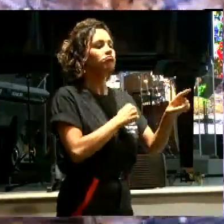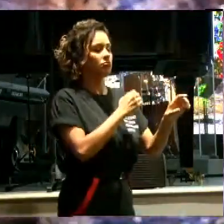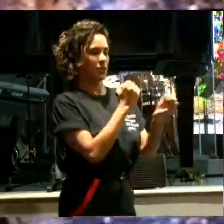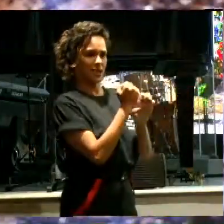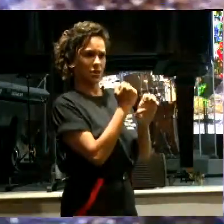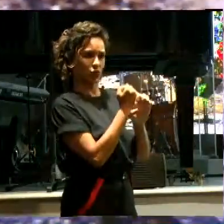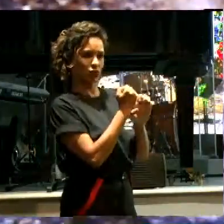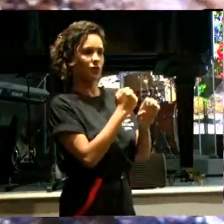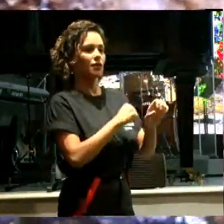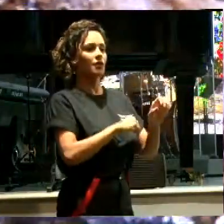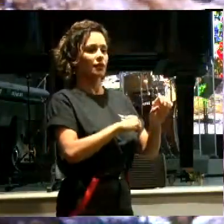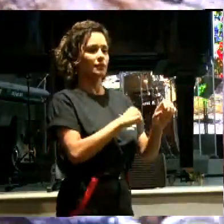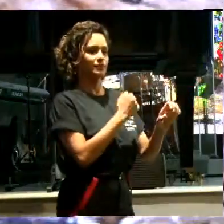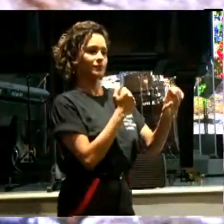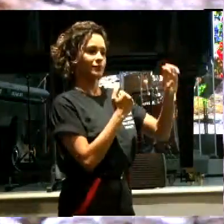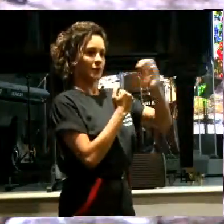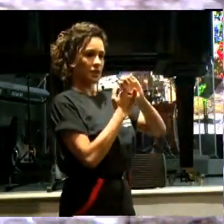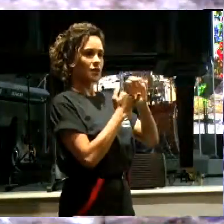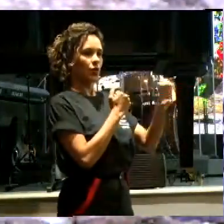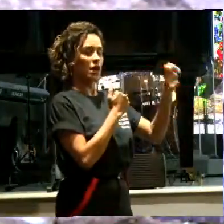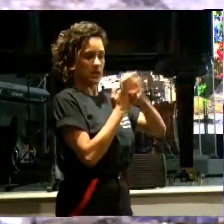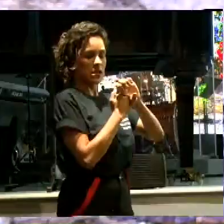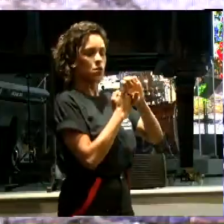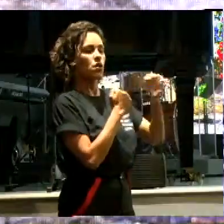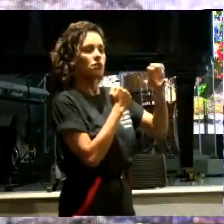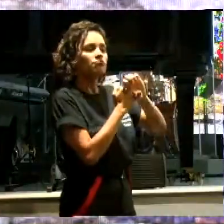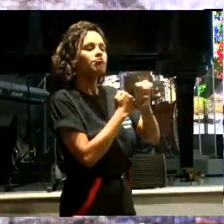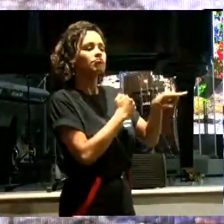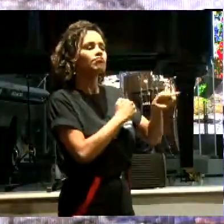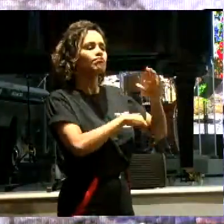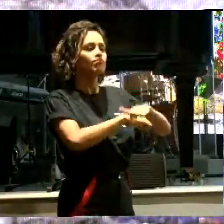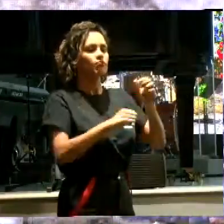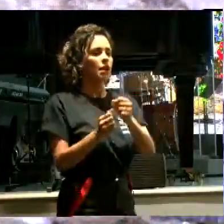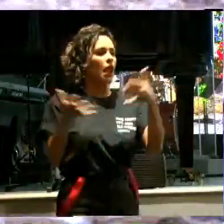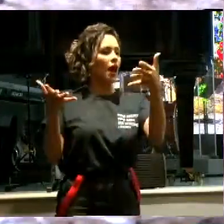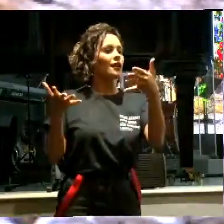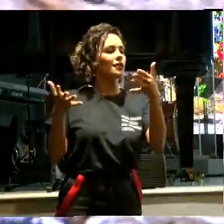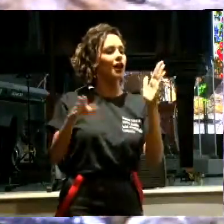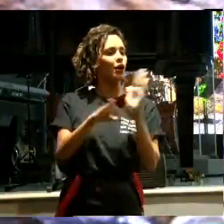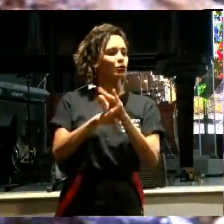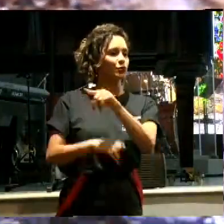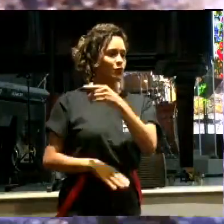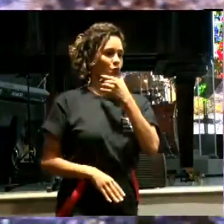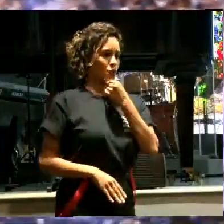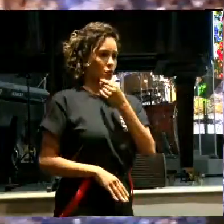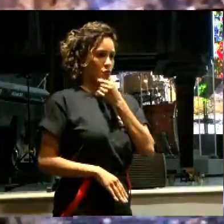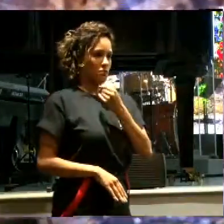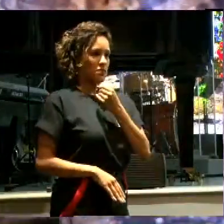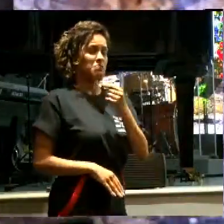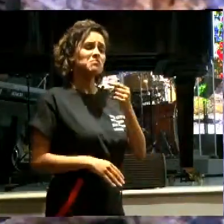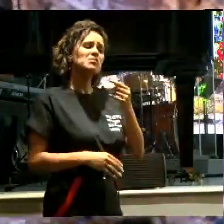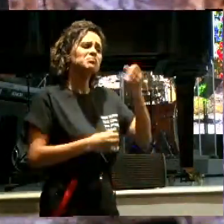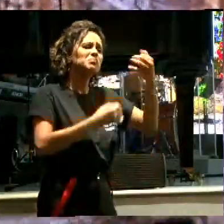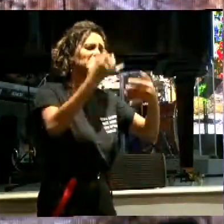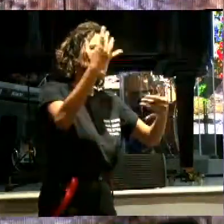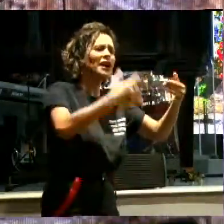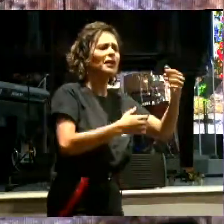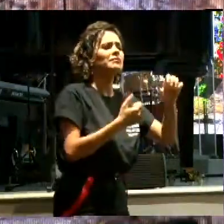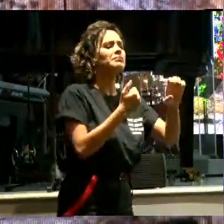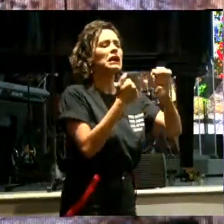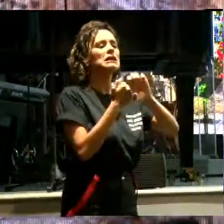debaixo da potente mão de Deus. Eu poderia pegar, falar tantas coisas sobre Eliseu, pois